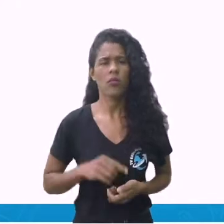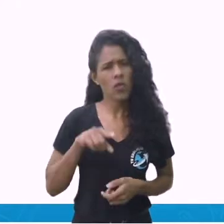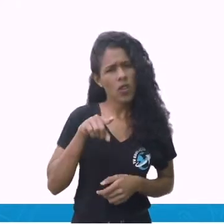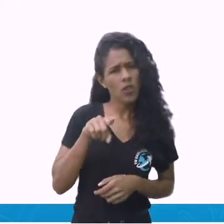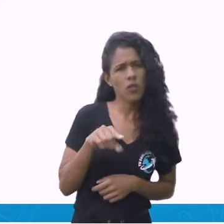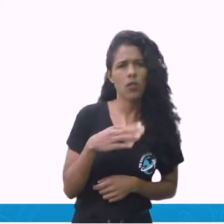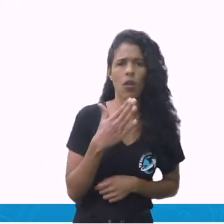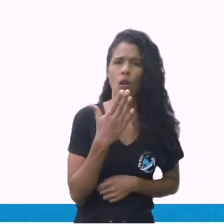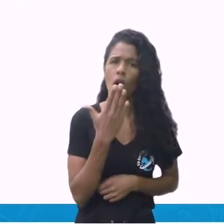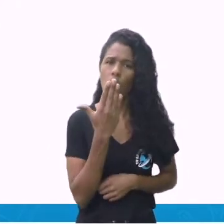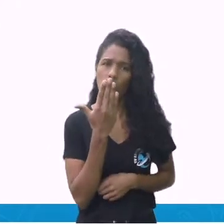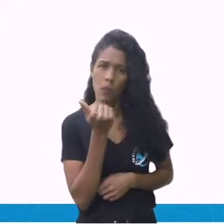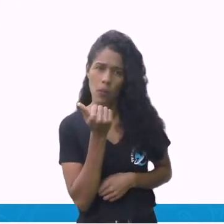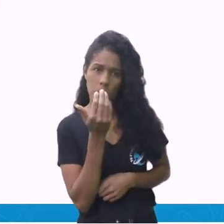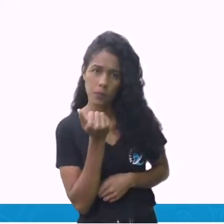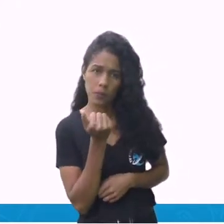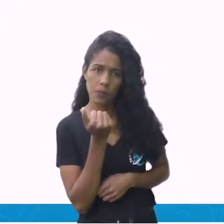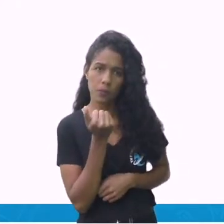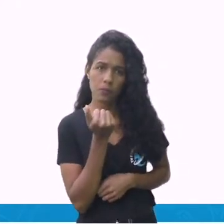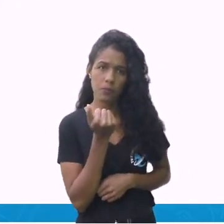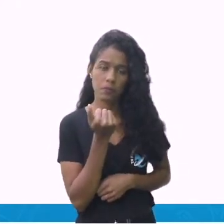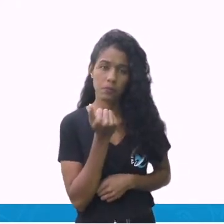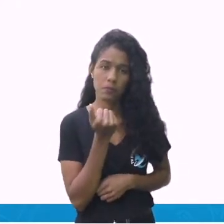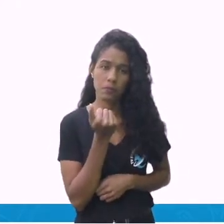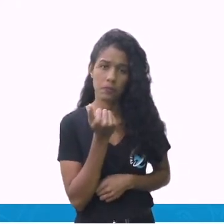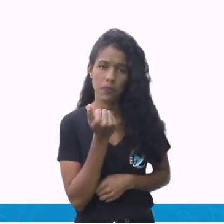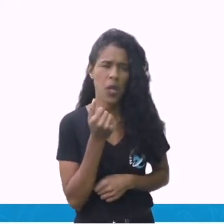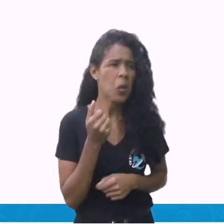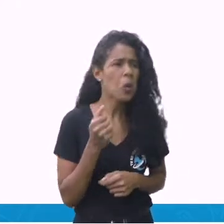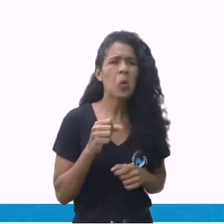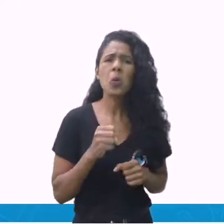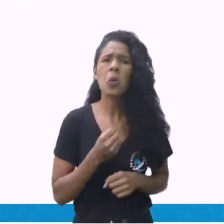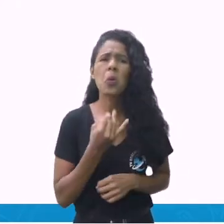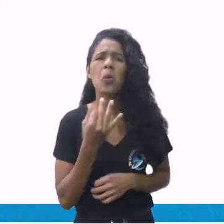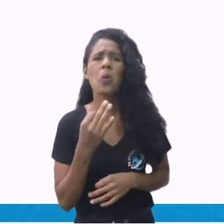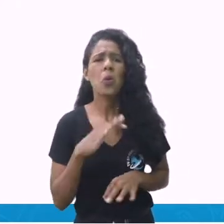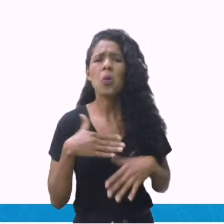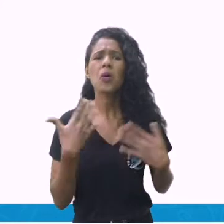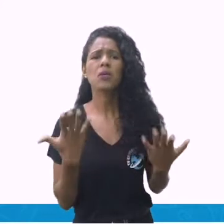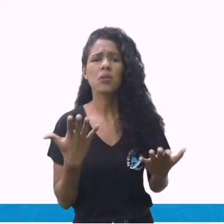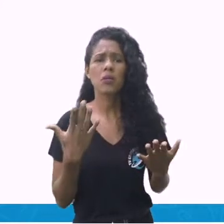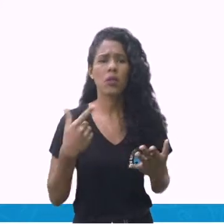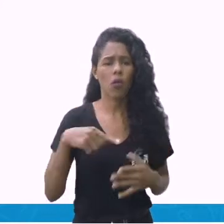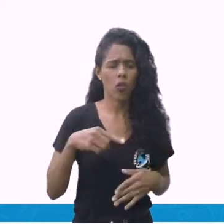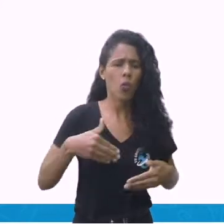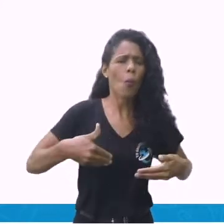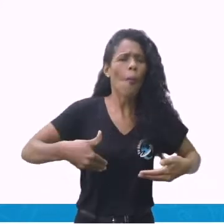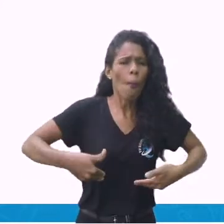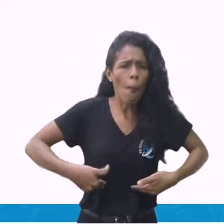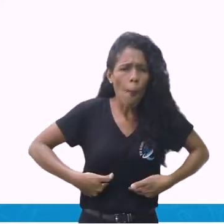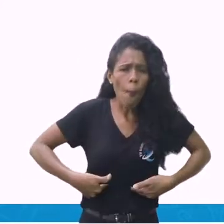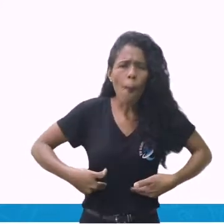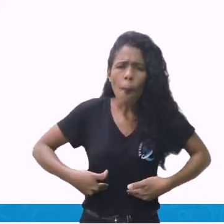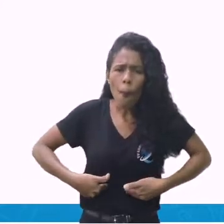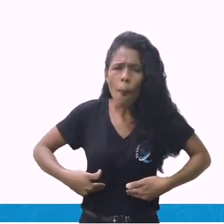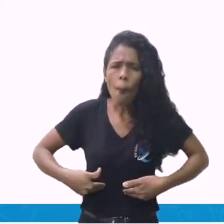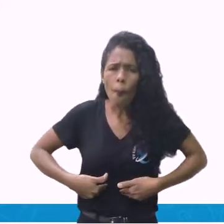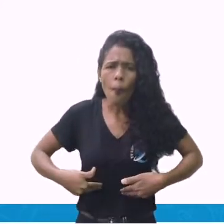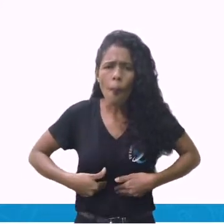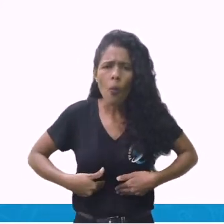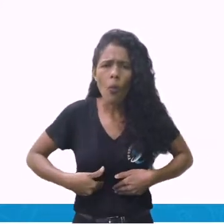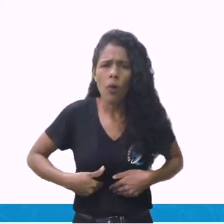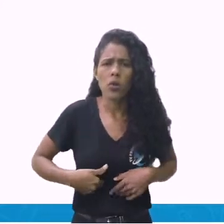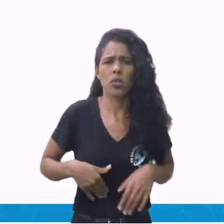Você se alimenta quando você está com bastante fome? Já aconteceu com você de você chegar a